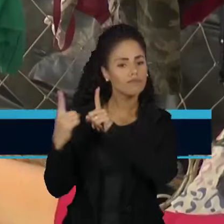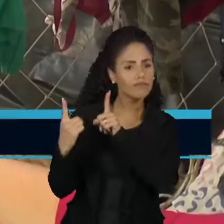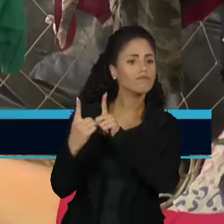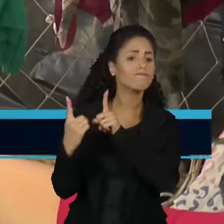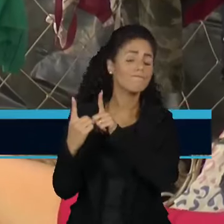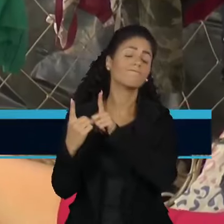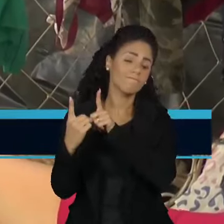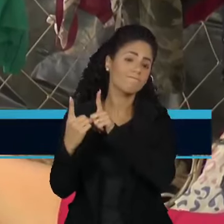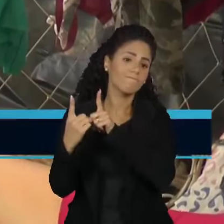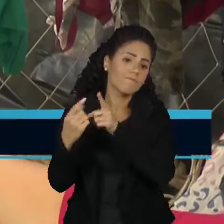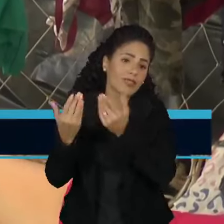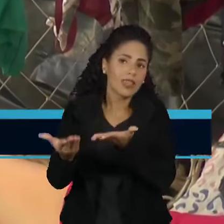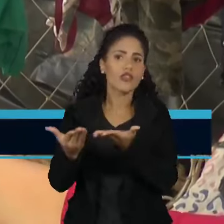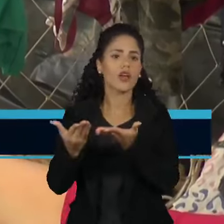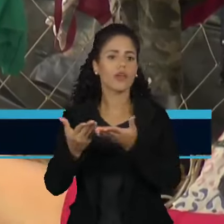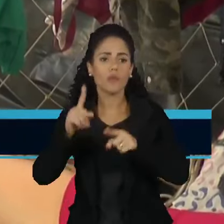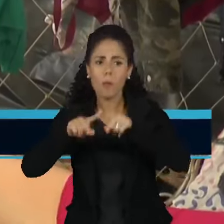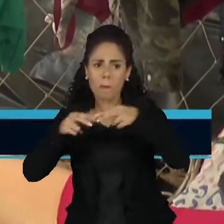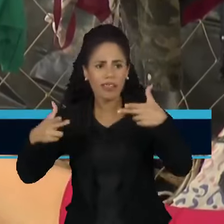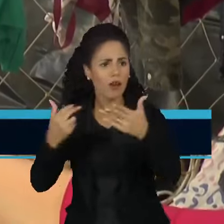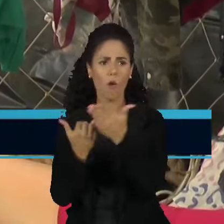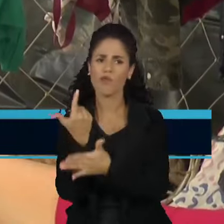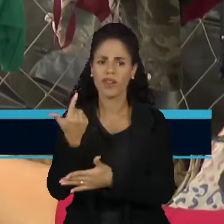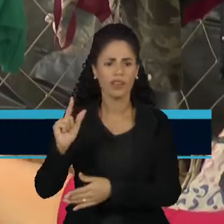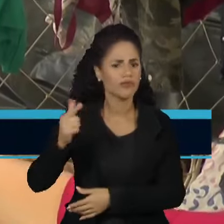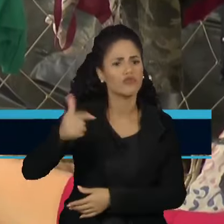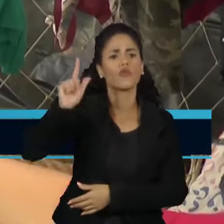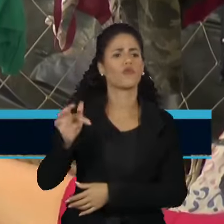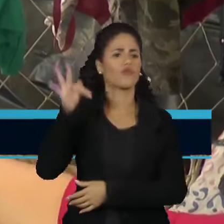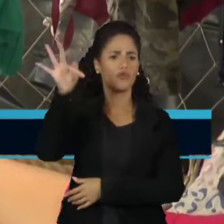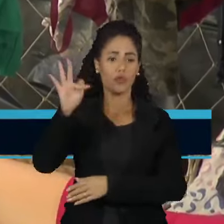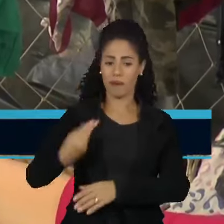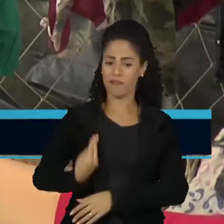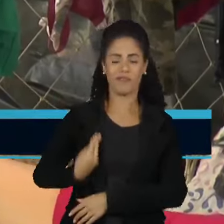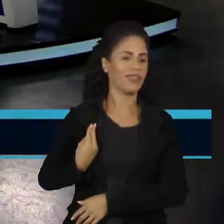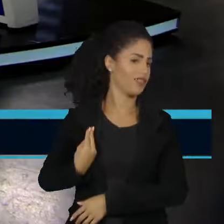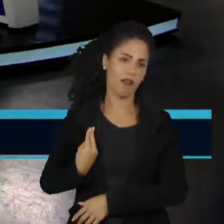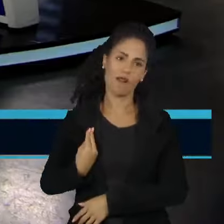né? E bens materiais a gente corre atrás de novo, né? E recupera, né?